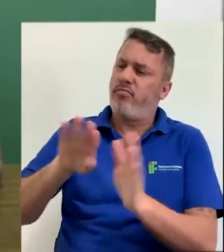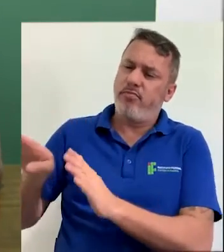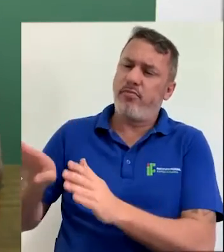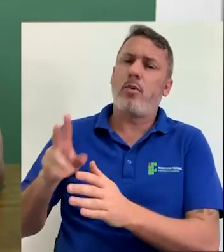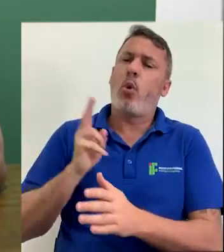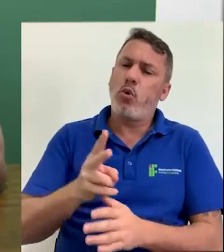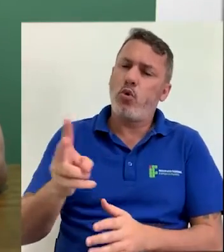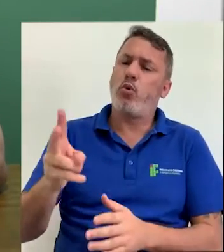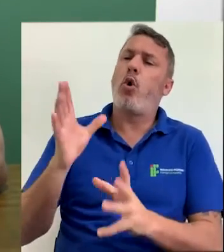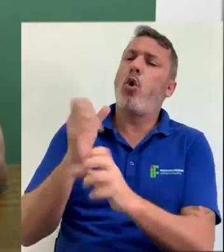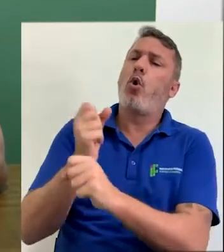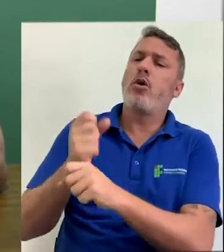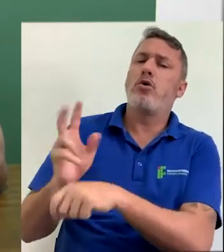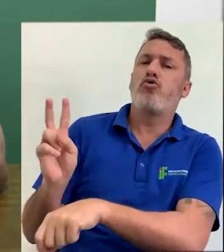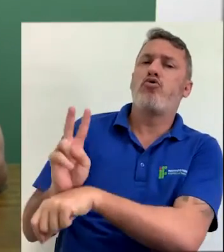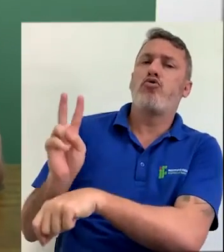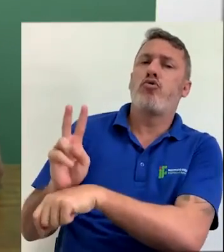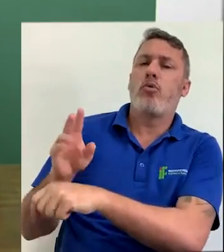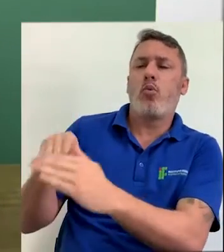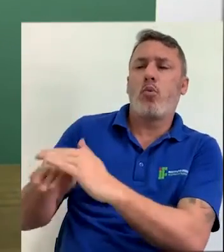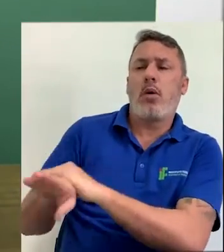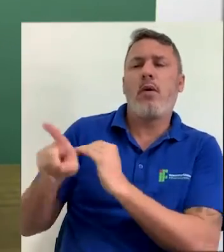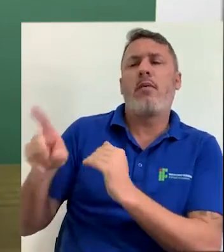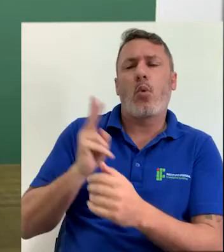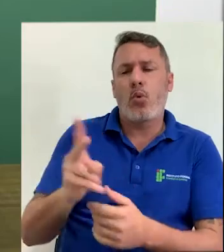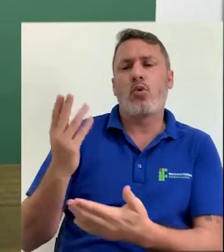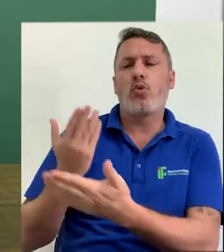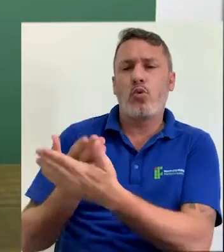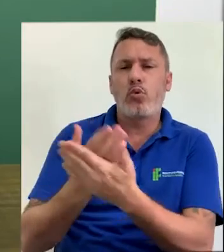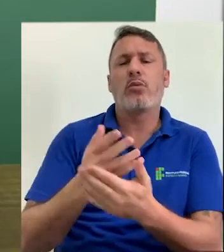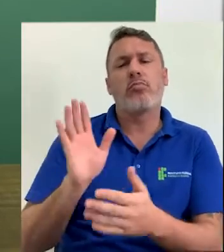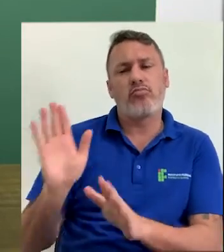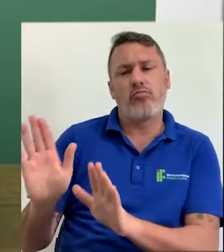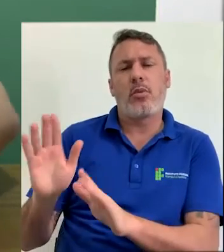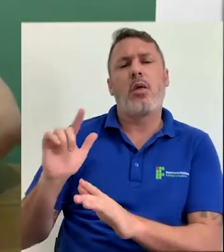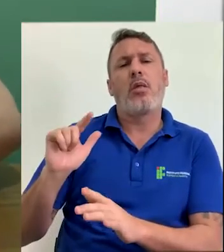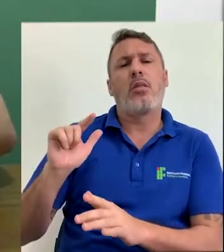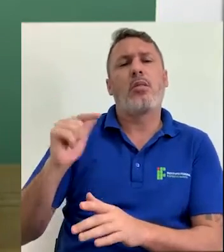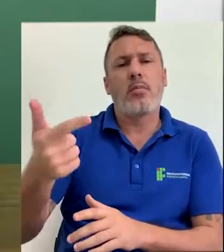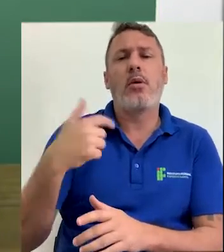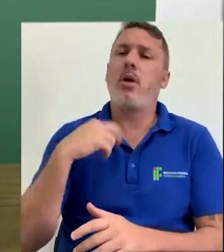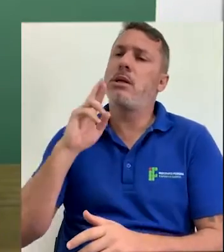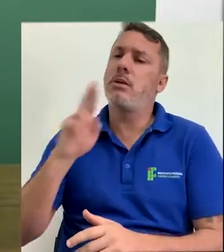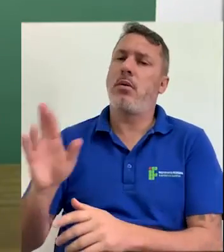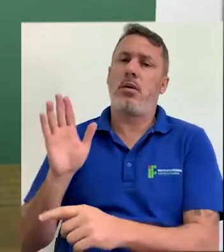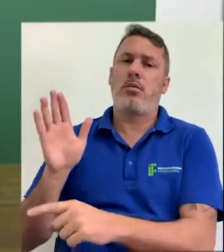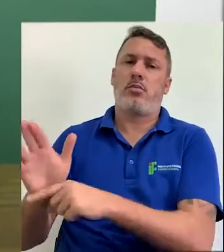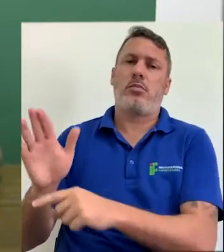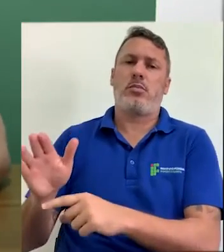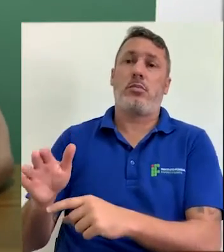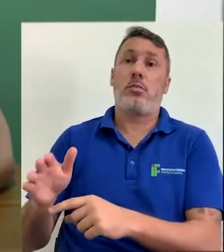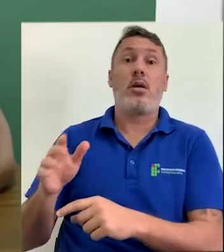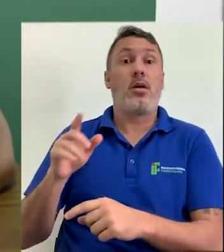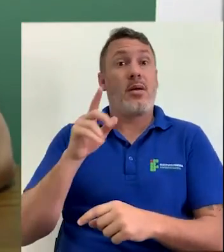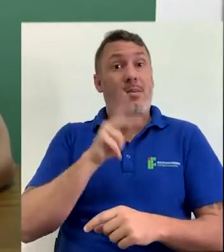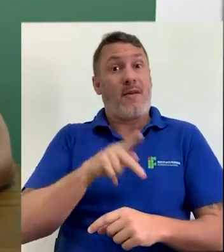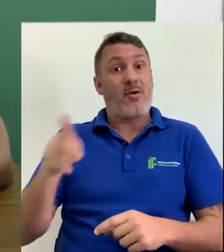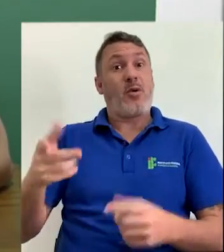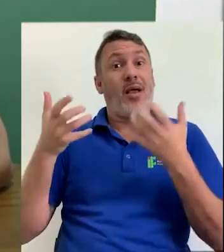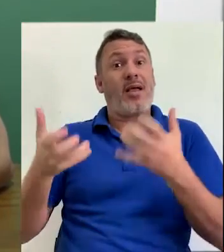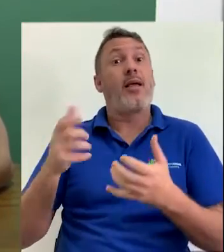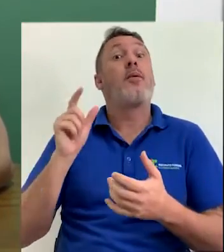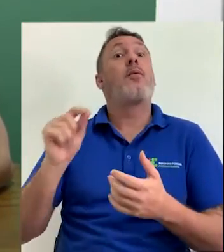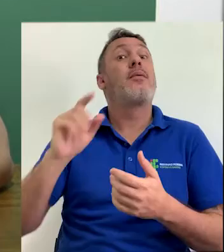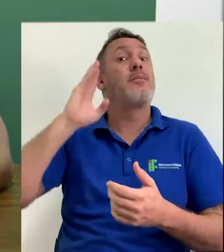fazendo essas contas aqui, continua estudando, que depois a gente retoma isso aqui. O que o seu professor quer